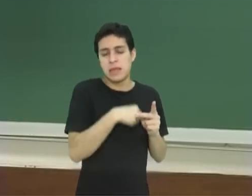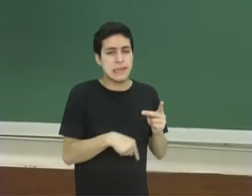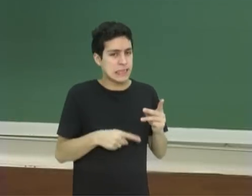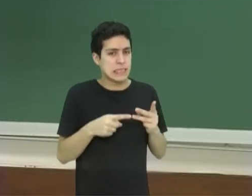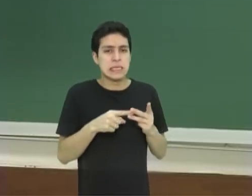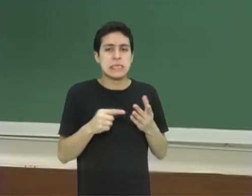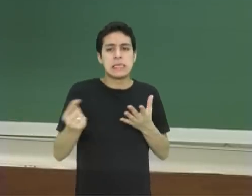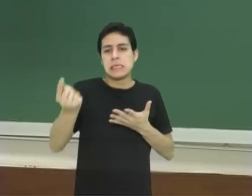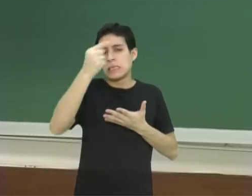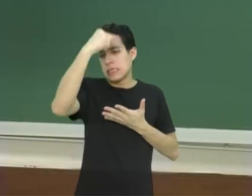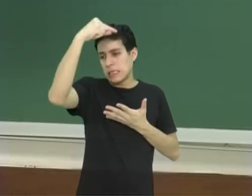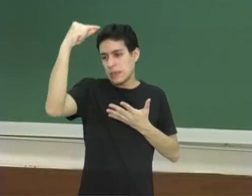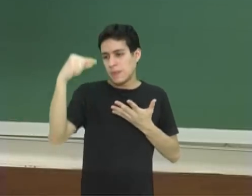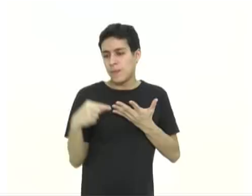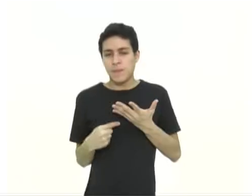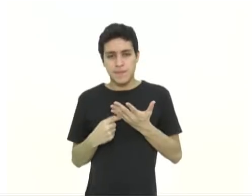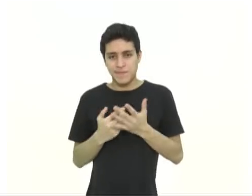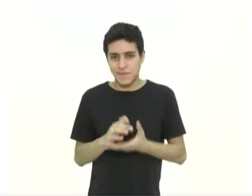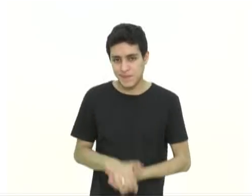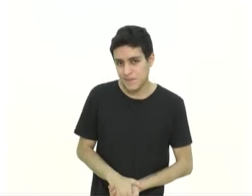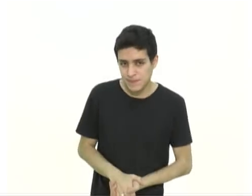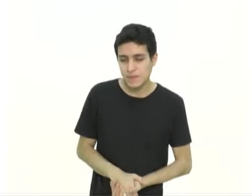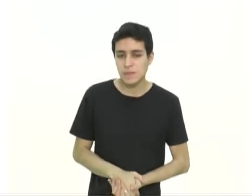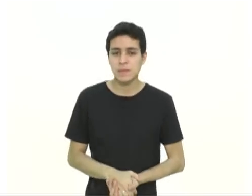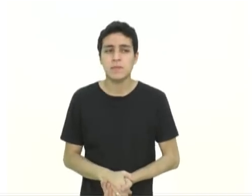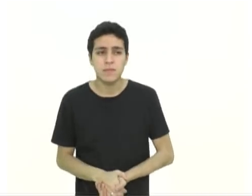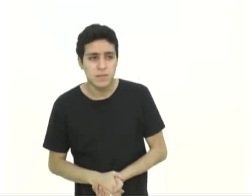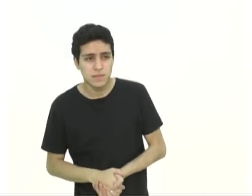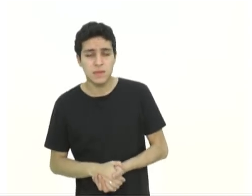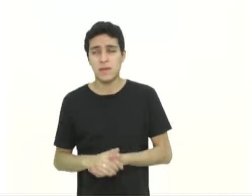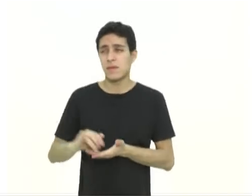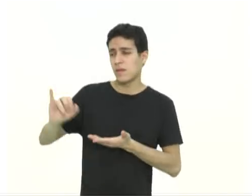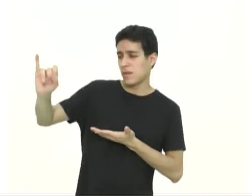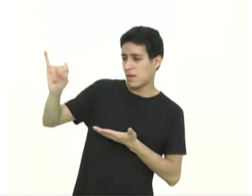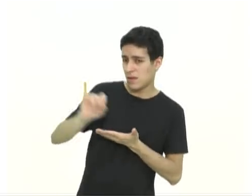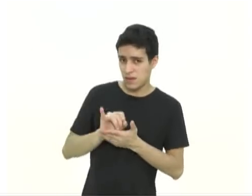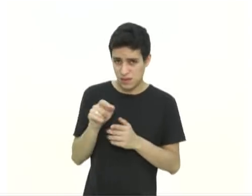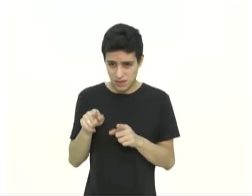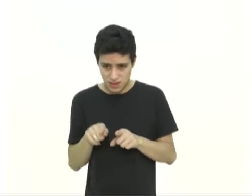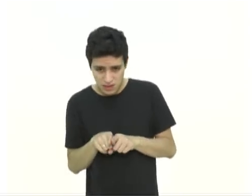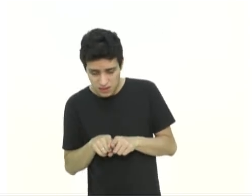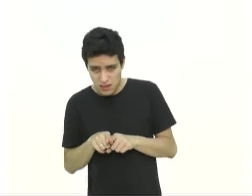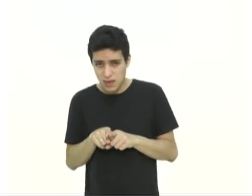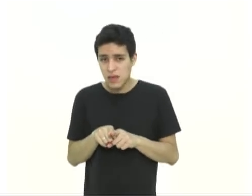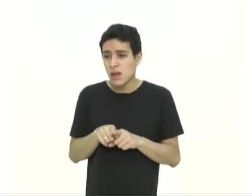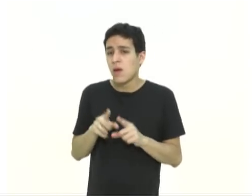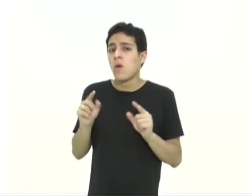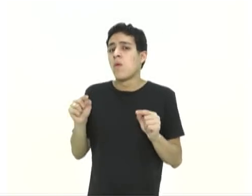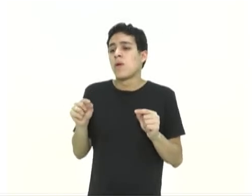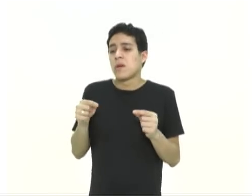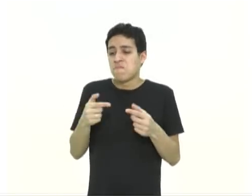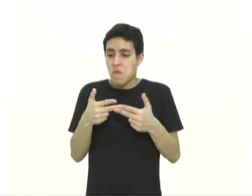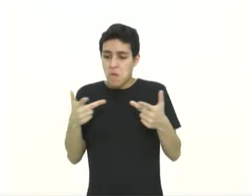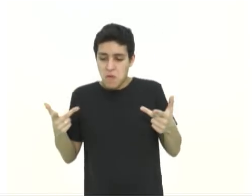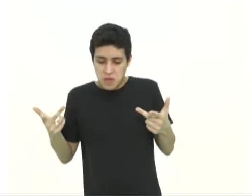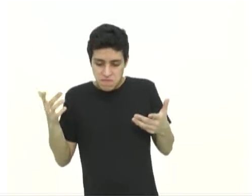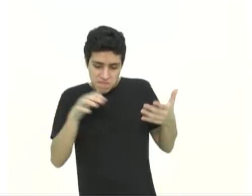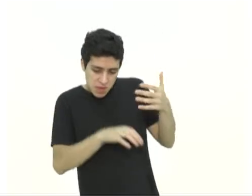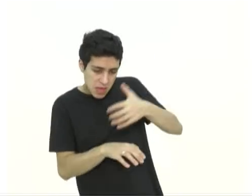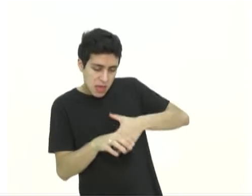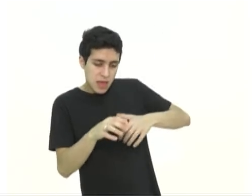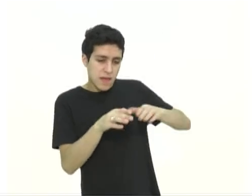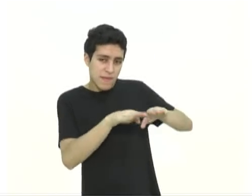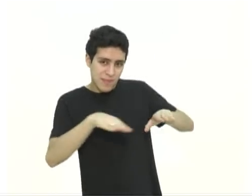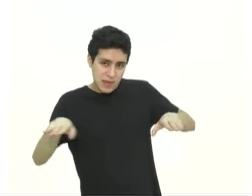infinidade de produtos. Importamos também partes e peças para veículos, automóveis